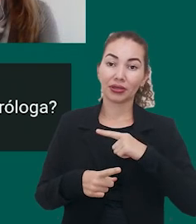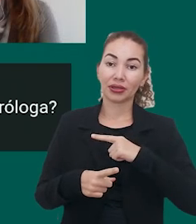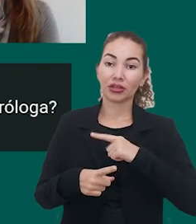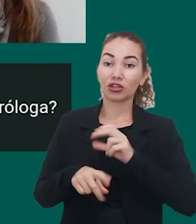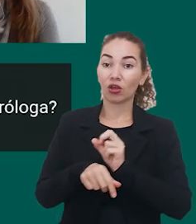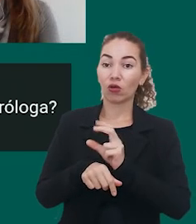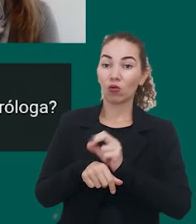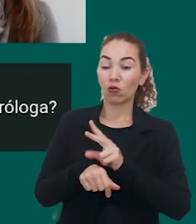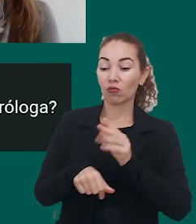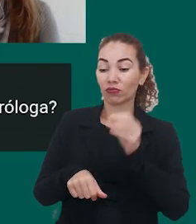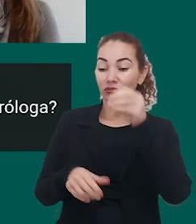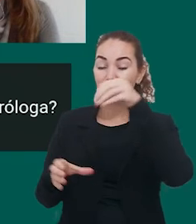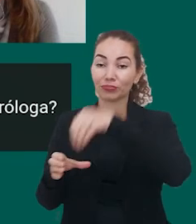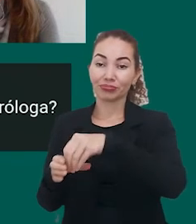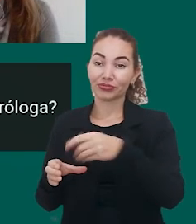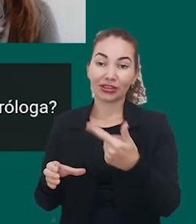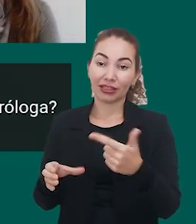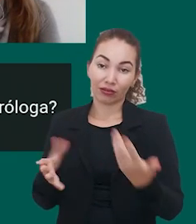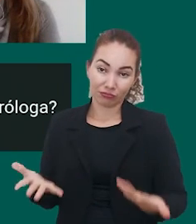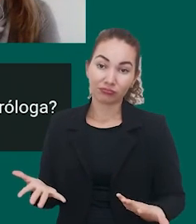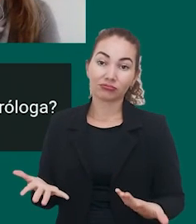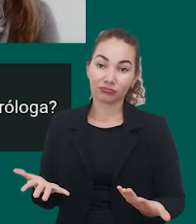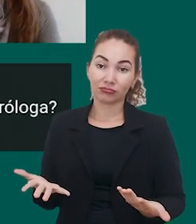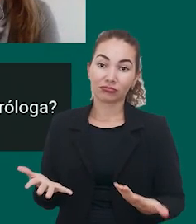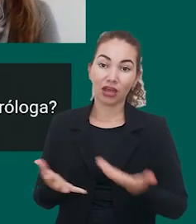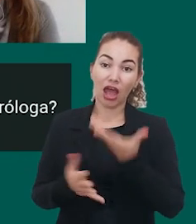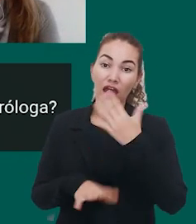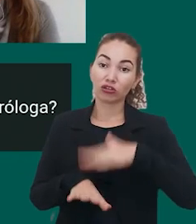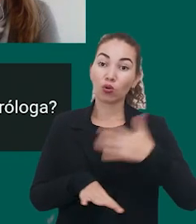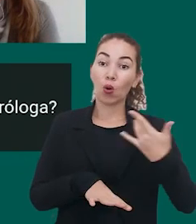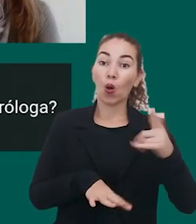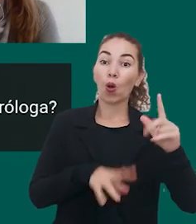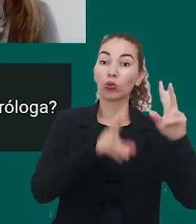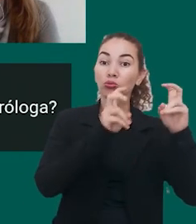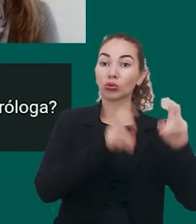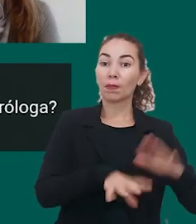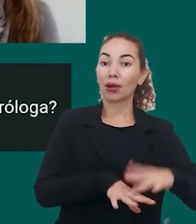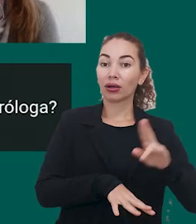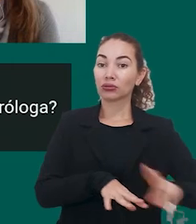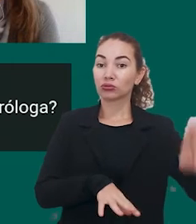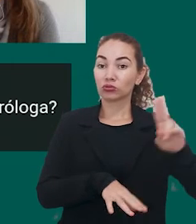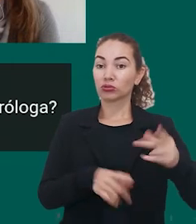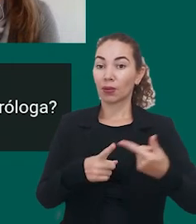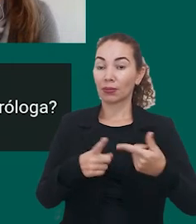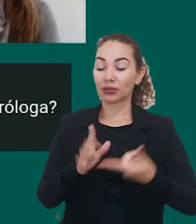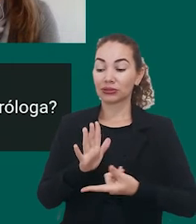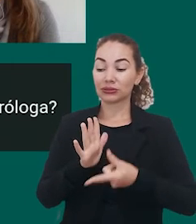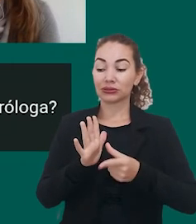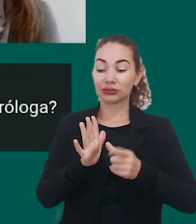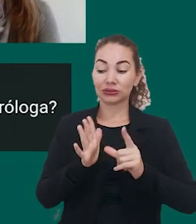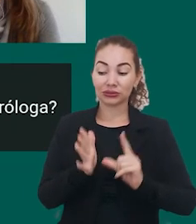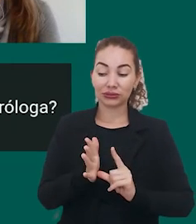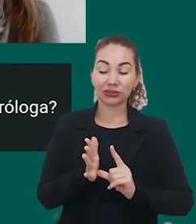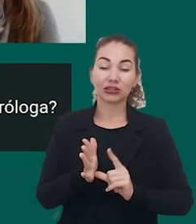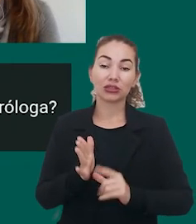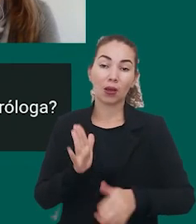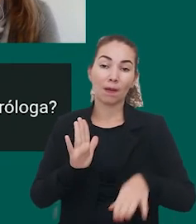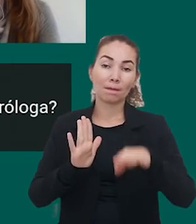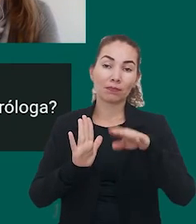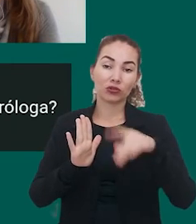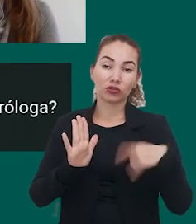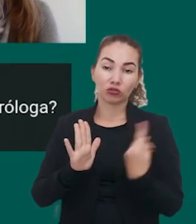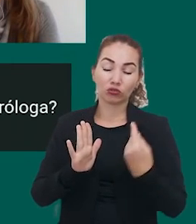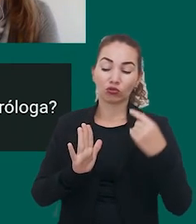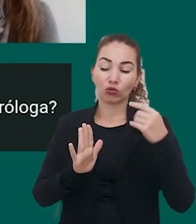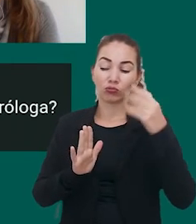parou de circular mesmo na comunidade. Eu acho que é algo que precisa ser mais estudado, tá? Mas antes, a gente que é brasileiro, a gente pensa muito